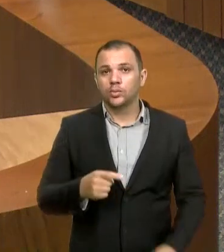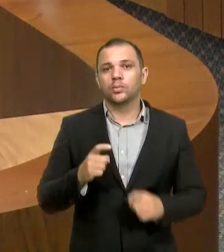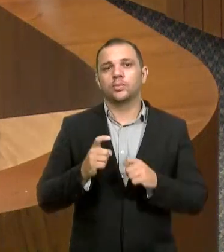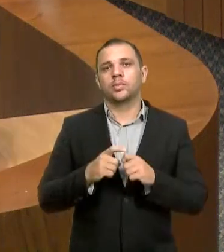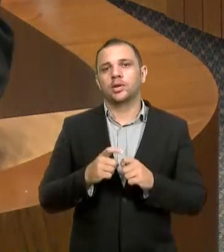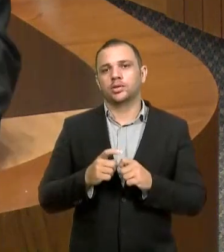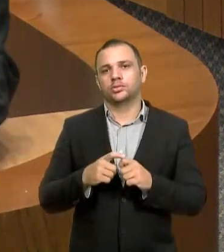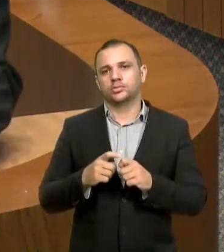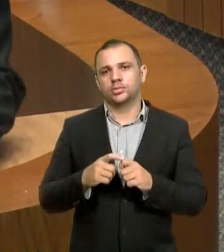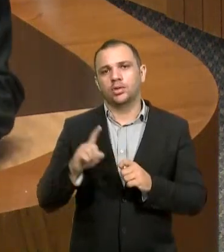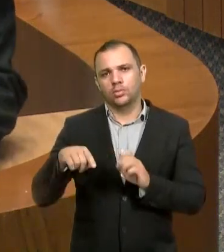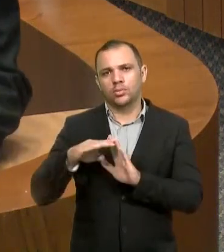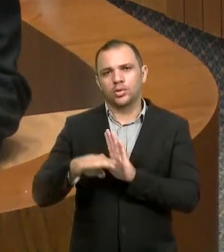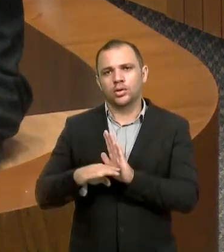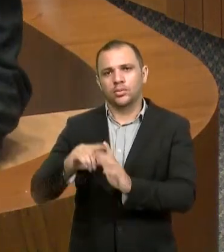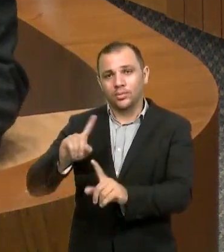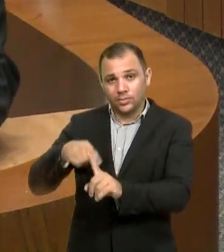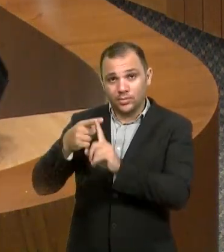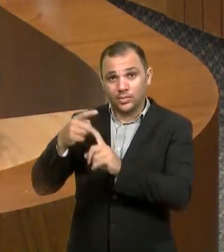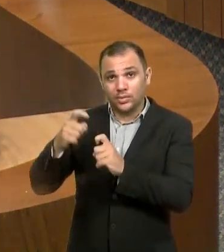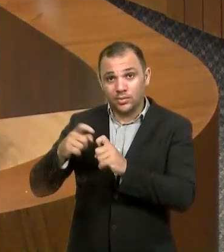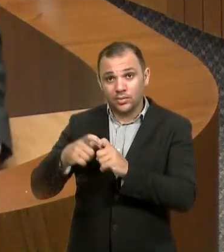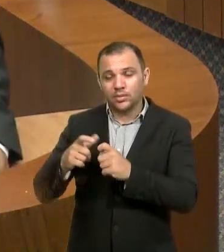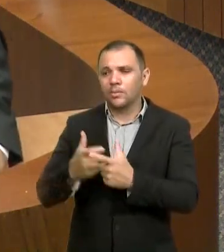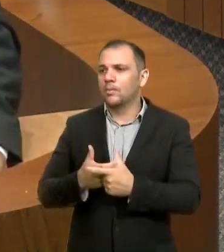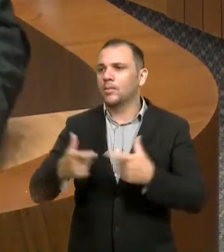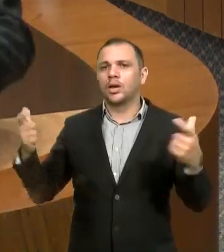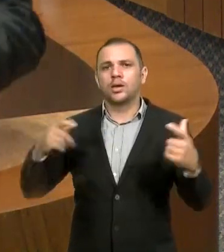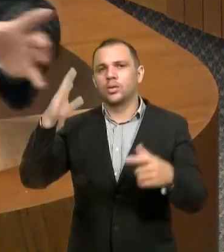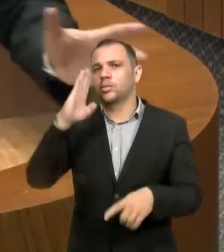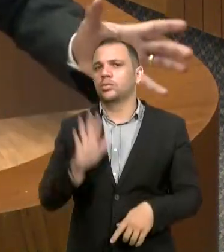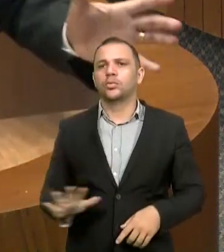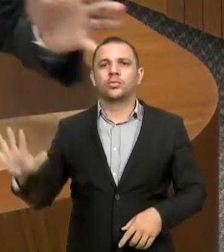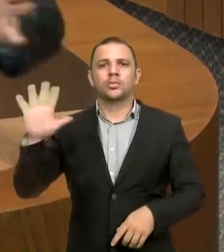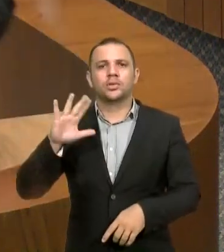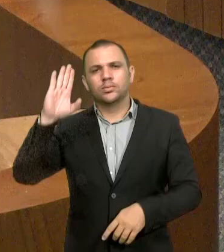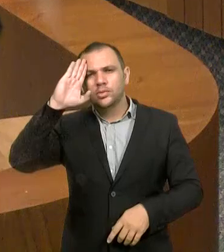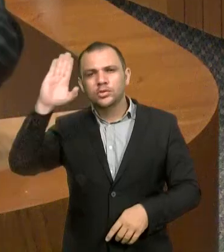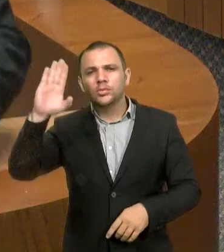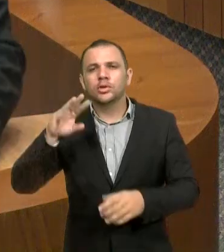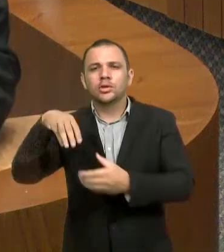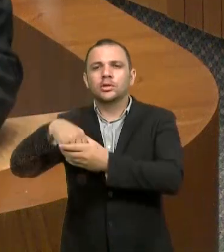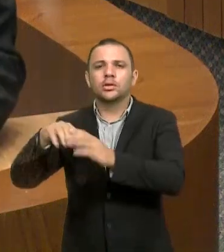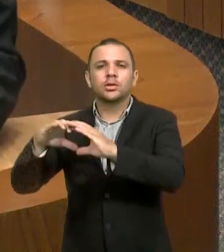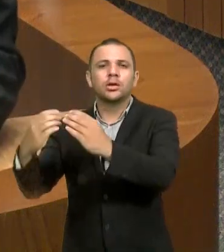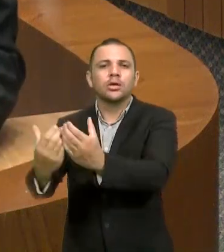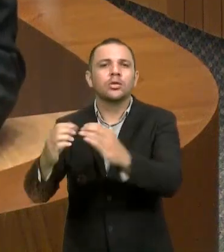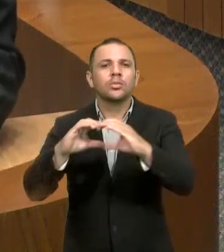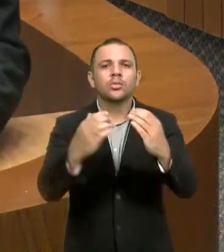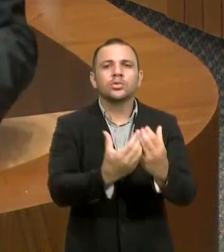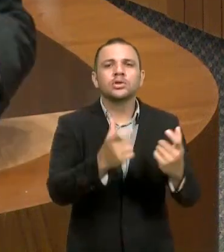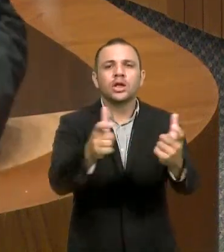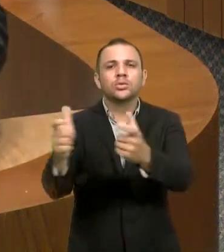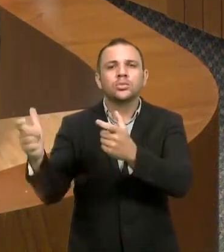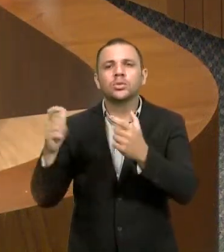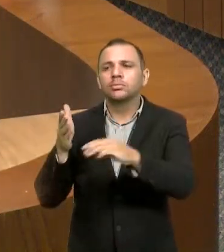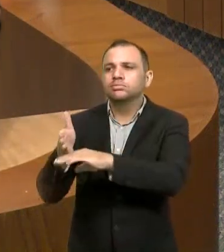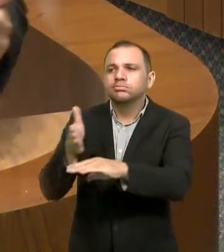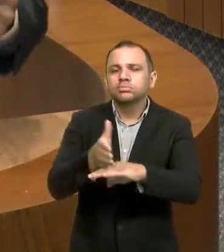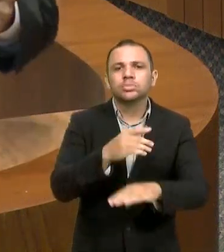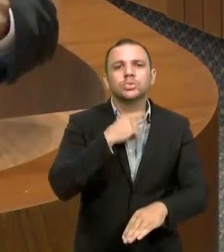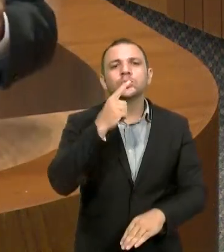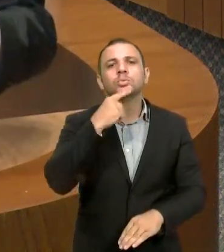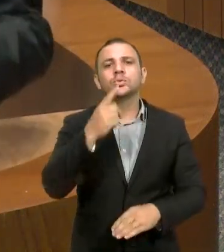Brasil, e vão fazer a diferença, sobretudo nas comunidades que precisam, onde a gente não consegue chegar. É ótimo ver